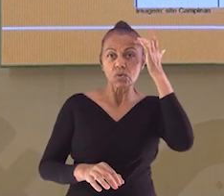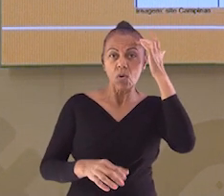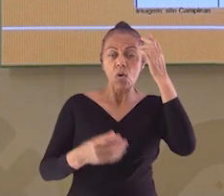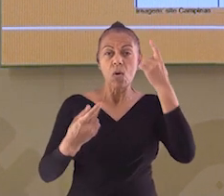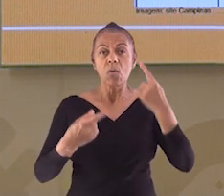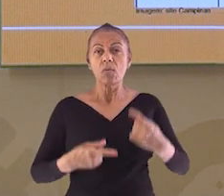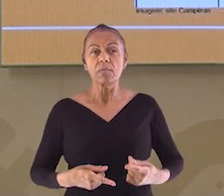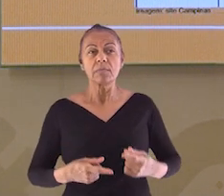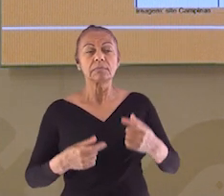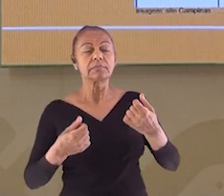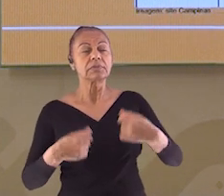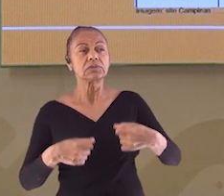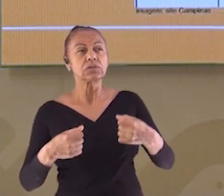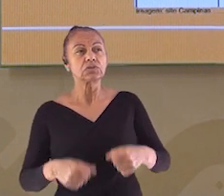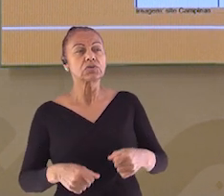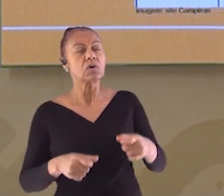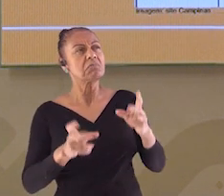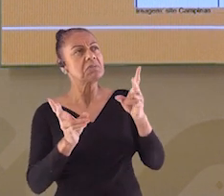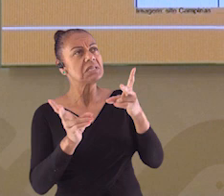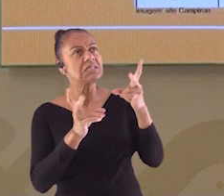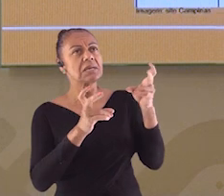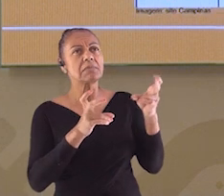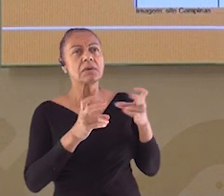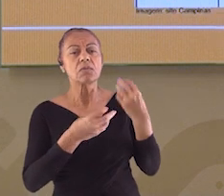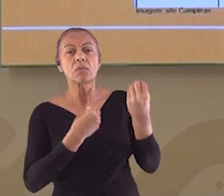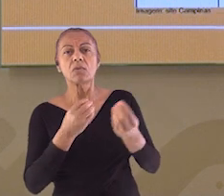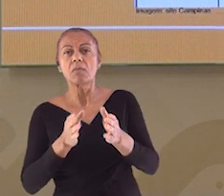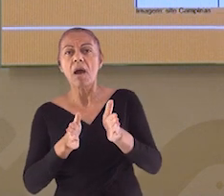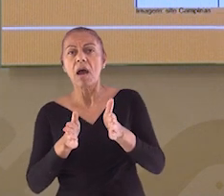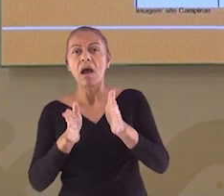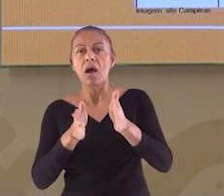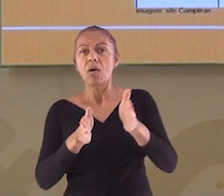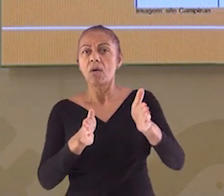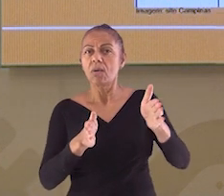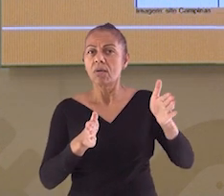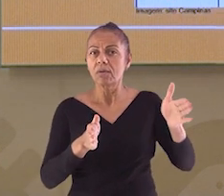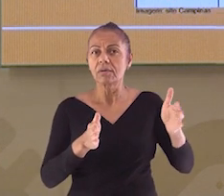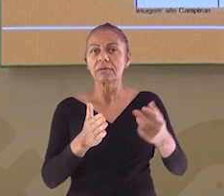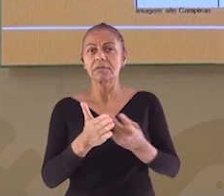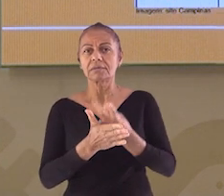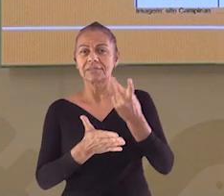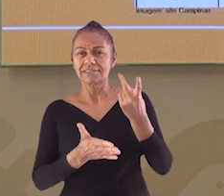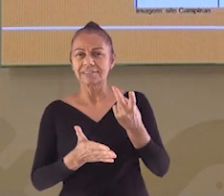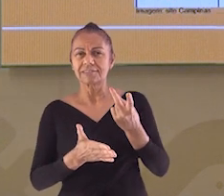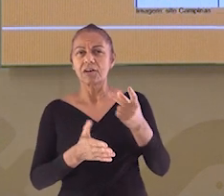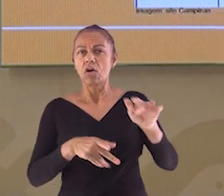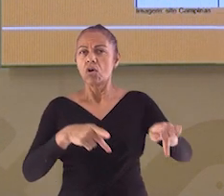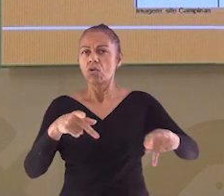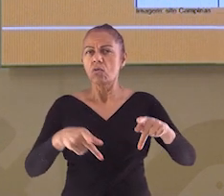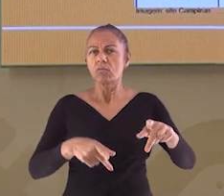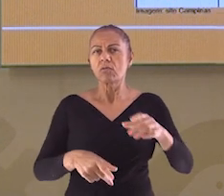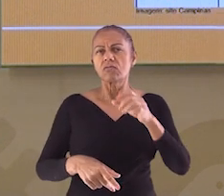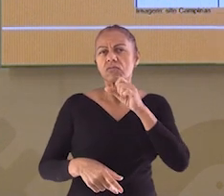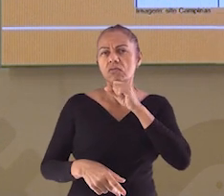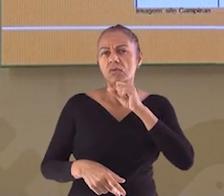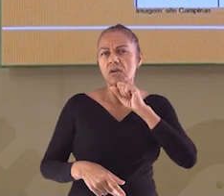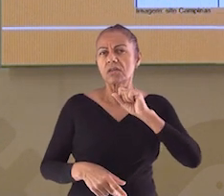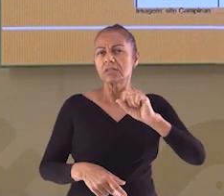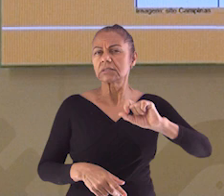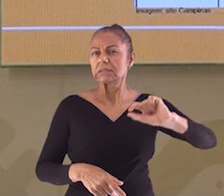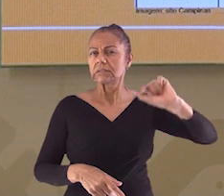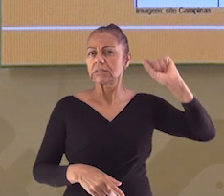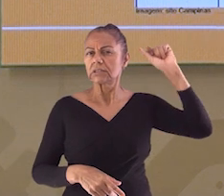precisou observar e entender a ordem em que as coisas aconteciam. As civilizações antigas começaram a observar